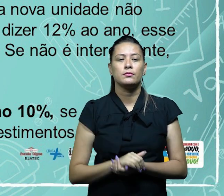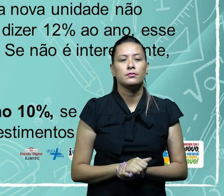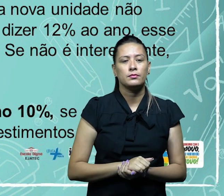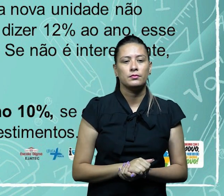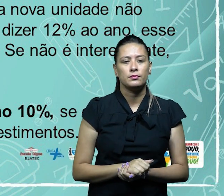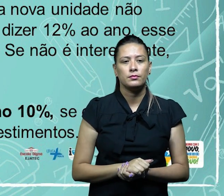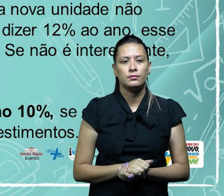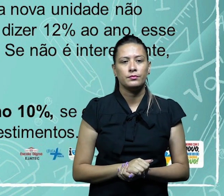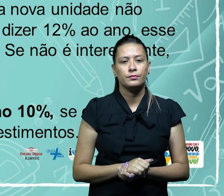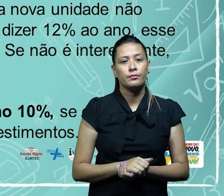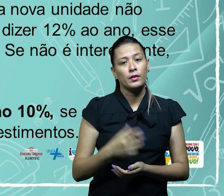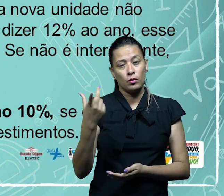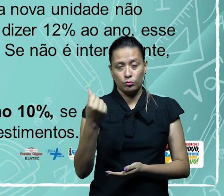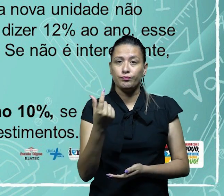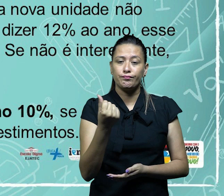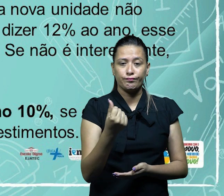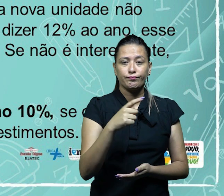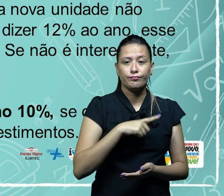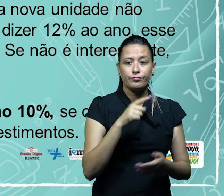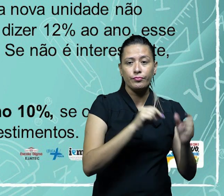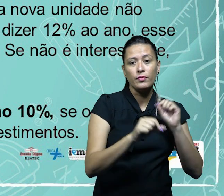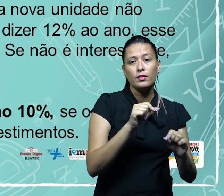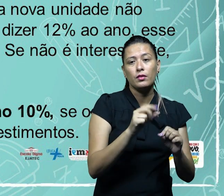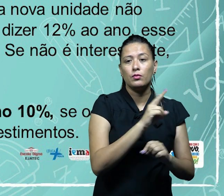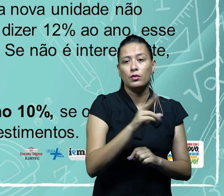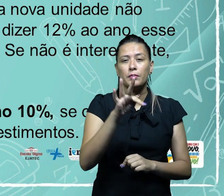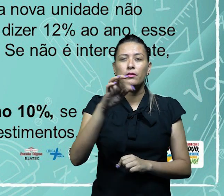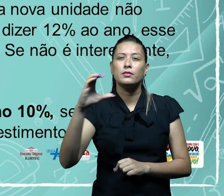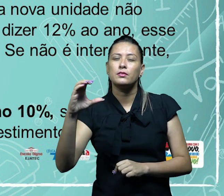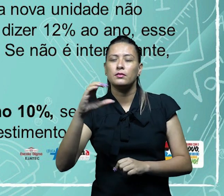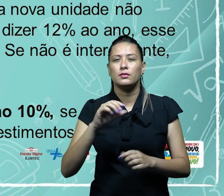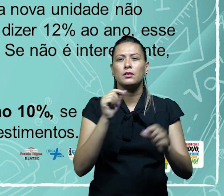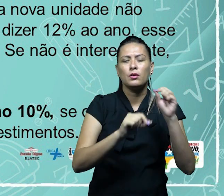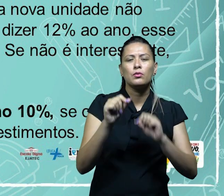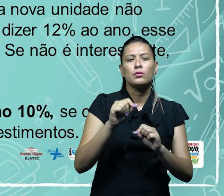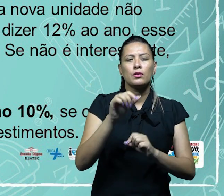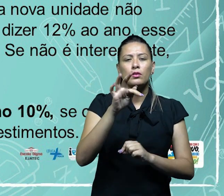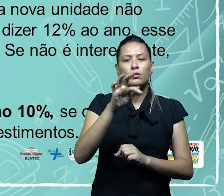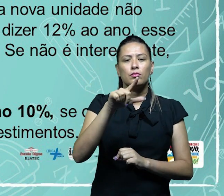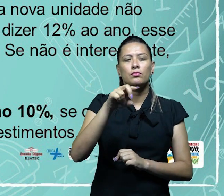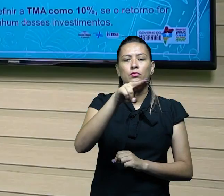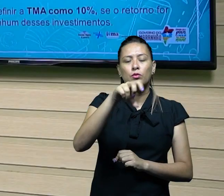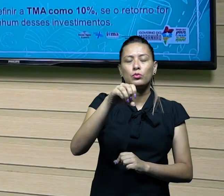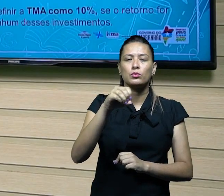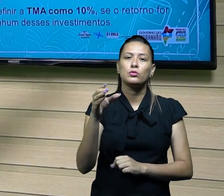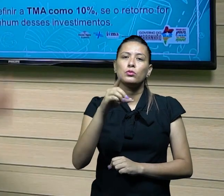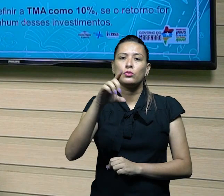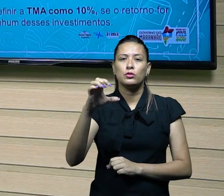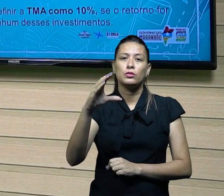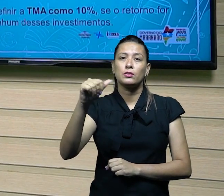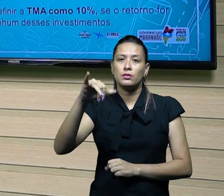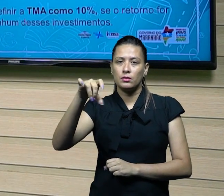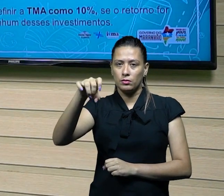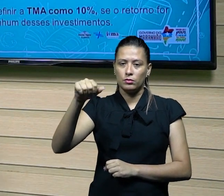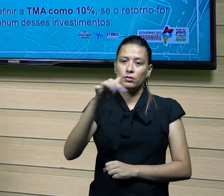com TMA, certinho? Que faz com que esses projetos sejam interessantes para ela. Então ela vai fazer essa análise, vai usar a taxa mínima